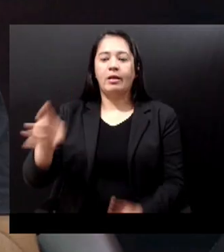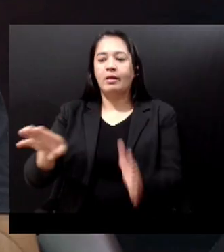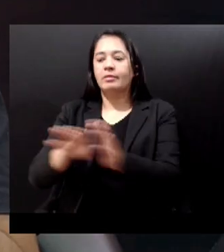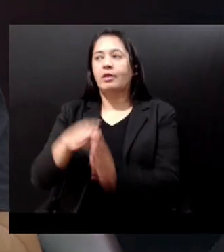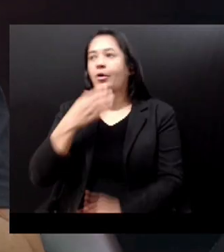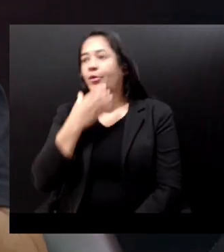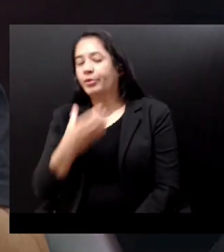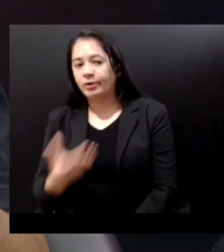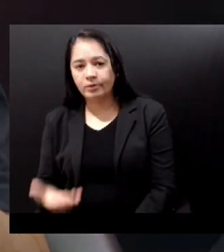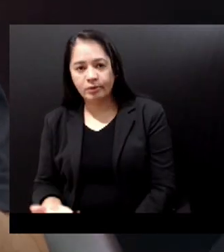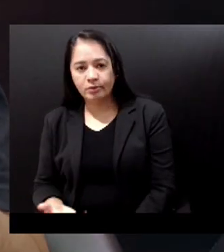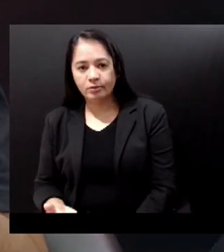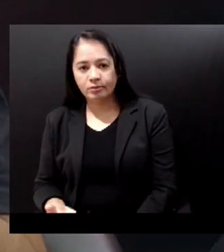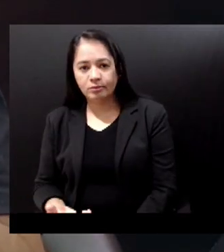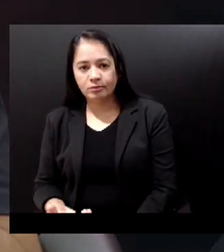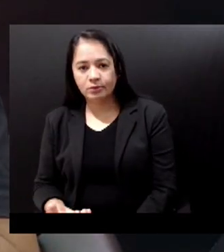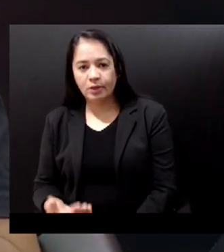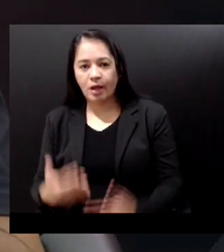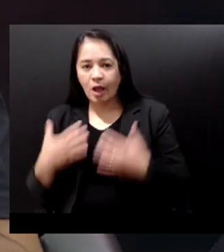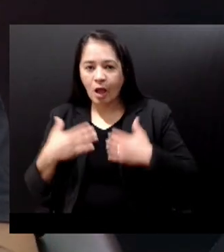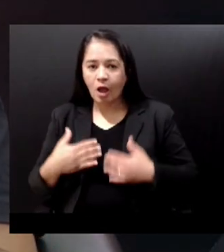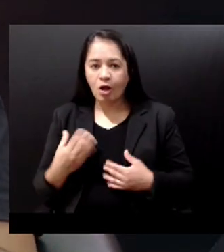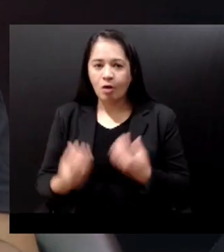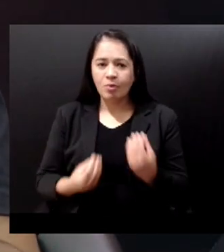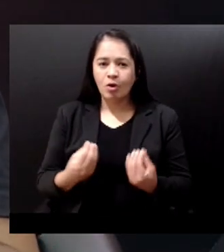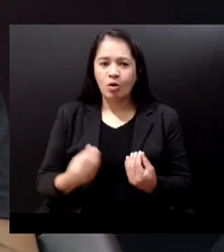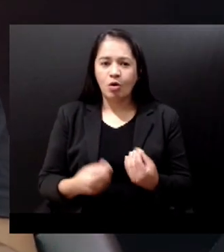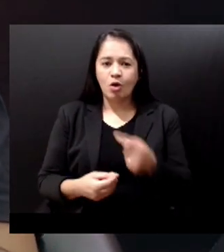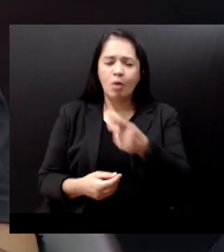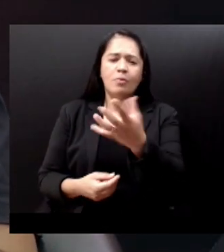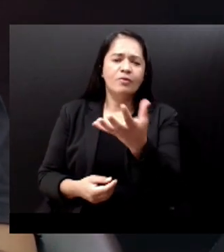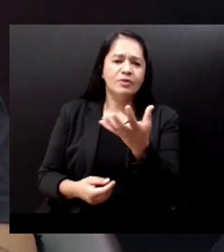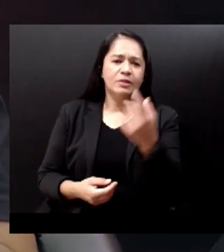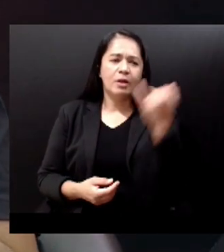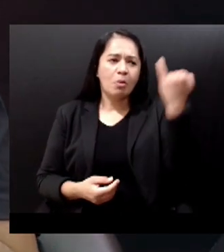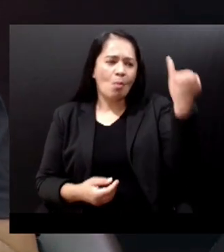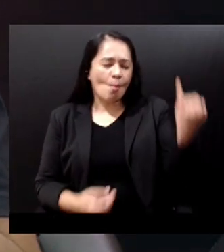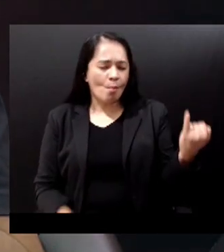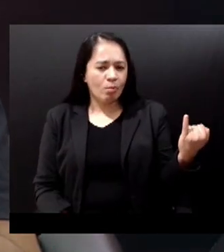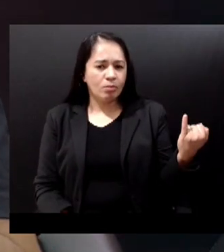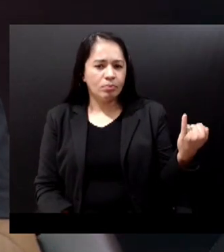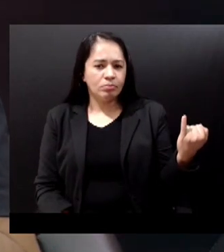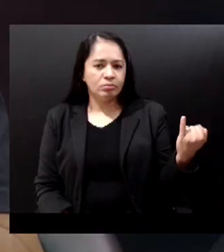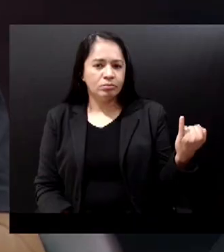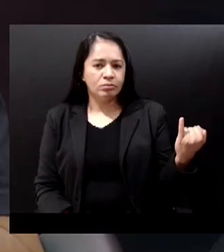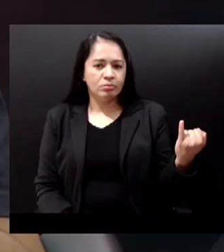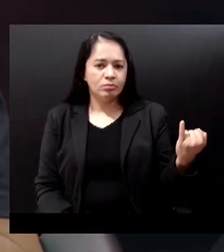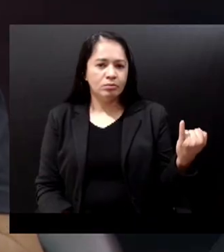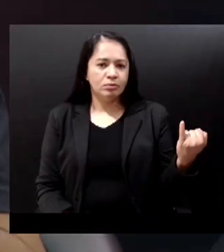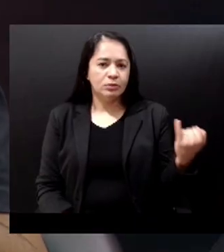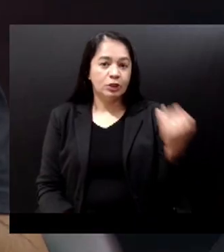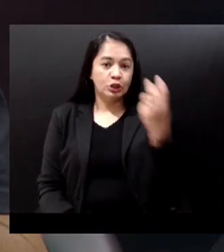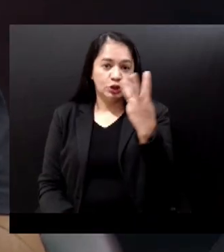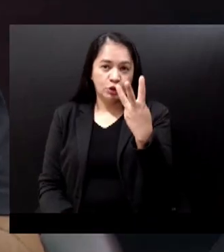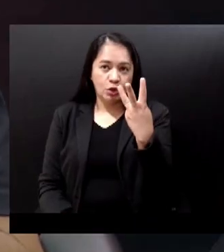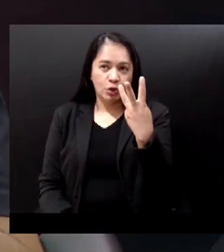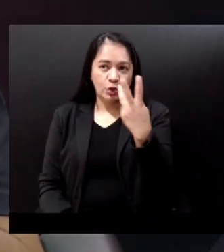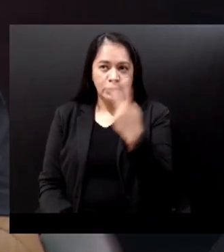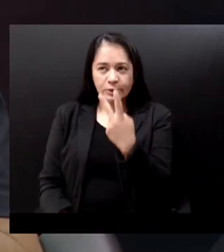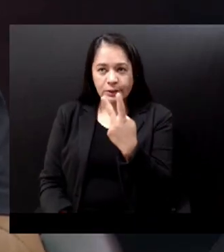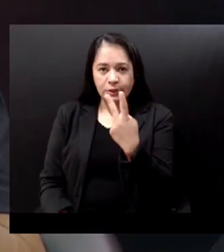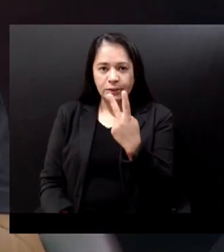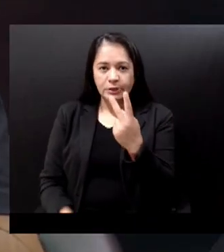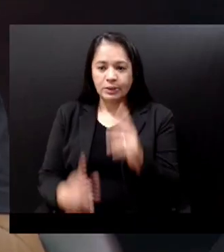calma, como é que você quer emagrecer isso? Vamos lá, vamos pensar. São, sei lá, 2, 3 quilos por mês? Ou a gente vai